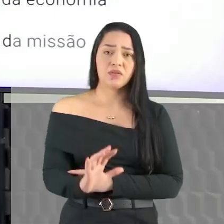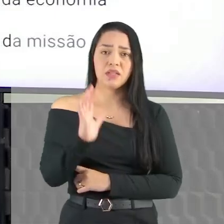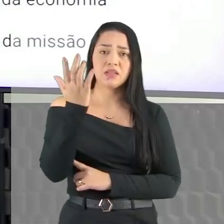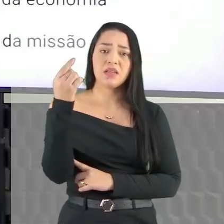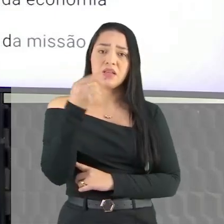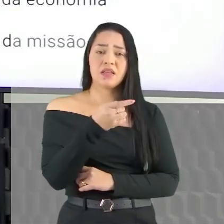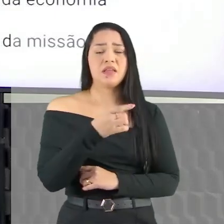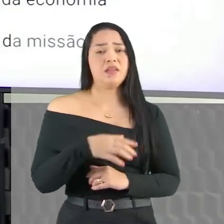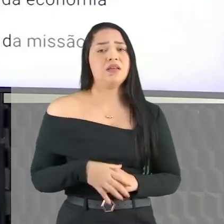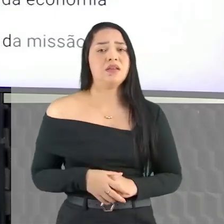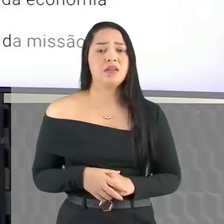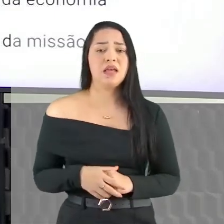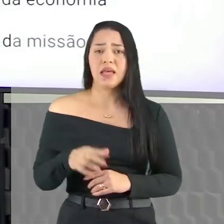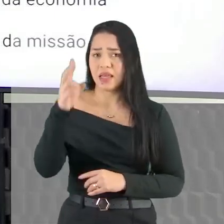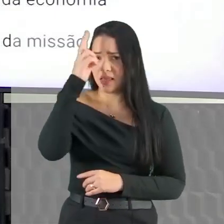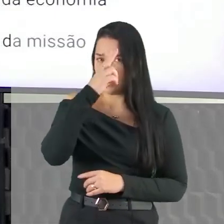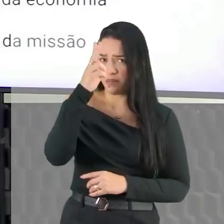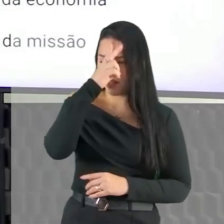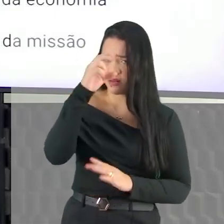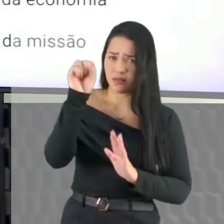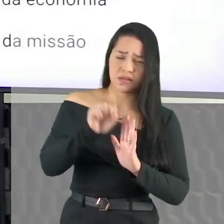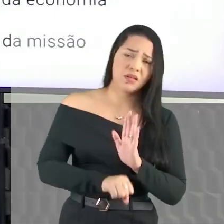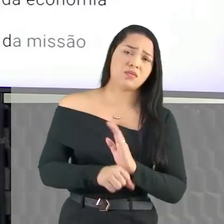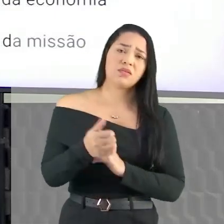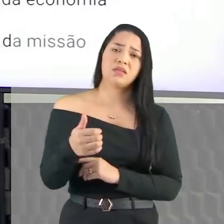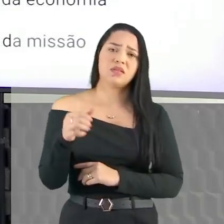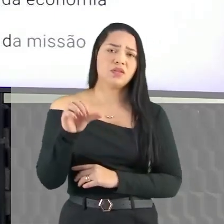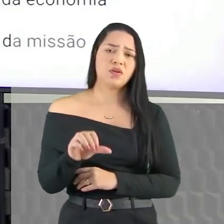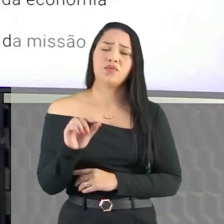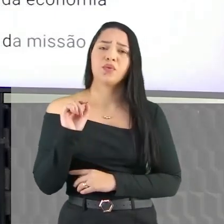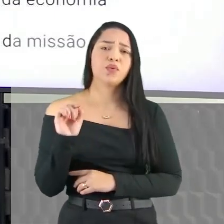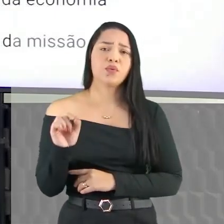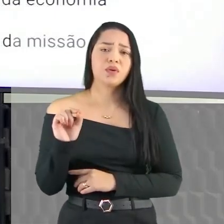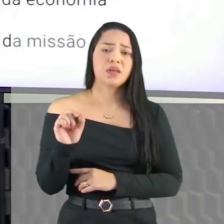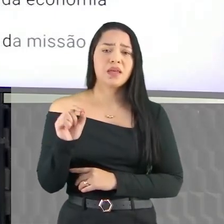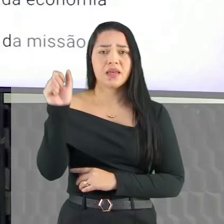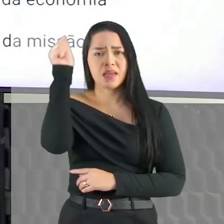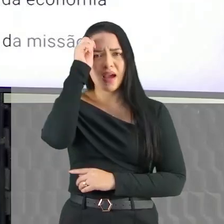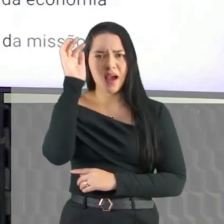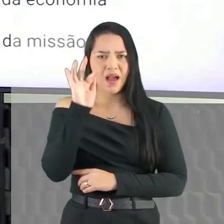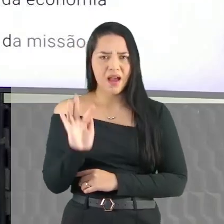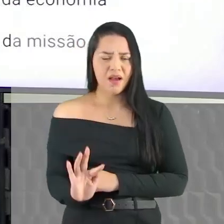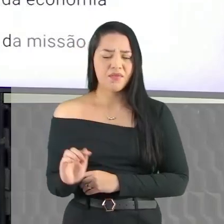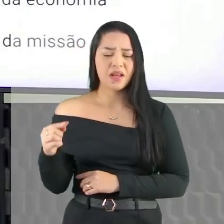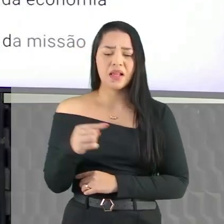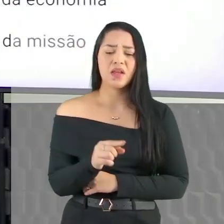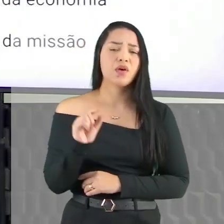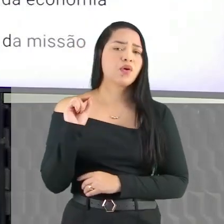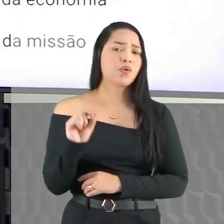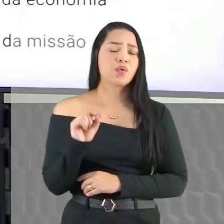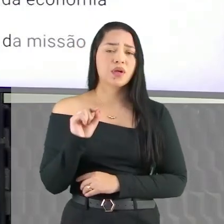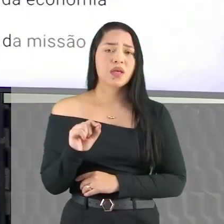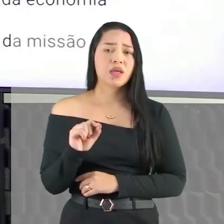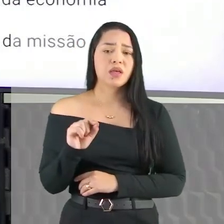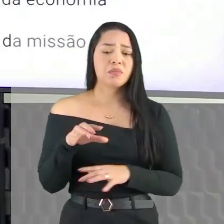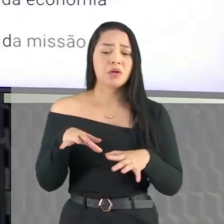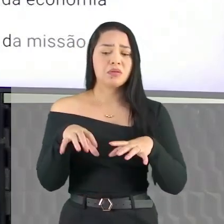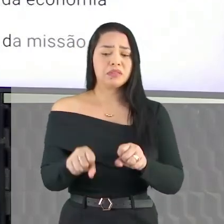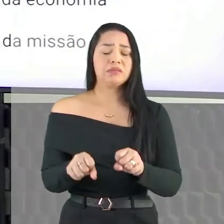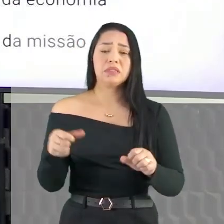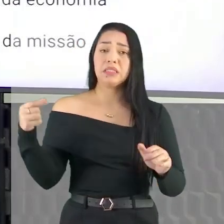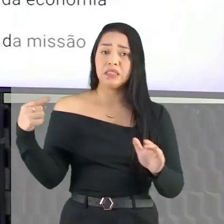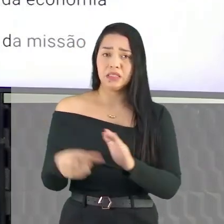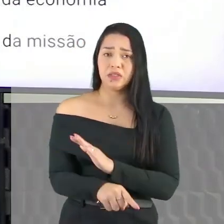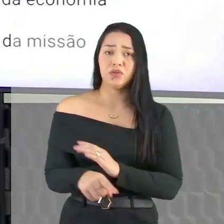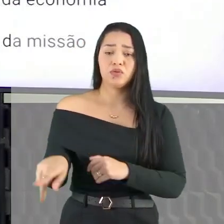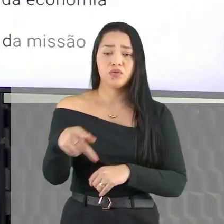naquele continente. E aí lembrar lá no século XIX que a África estava numa colonização intensa